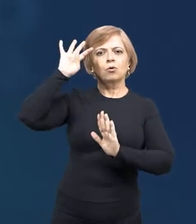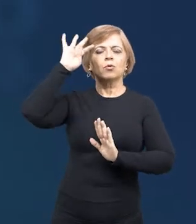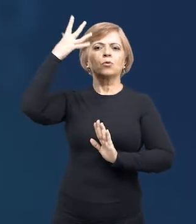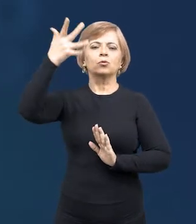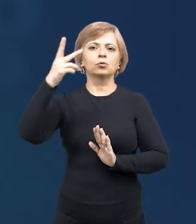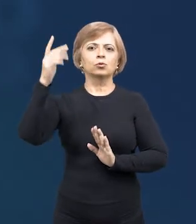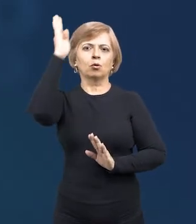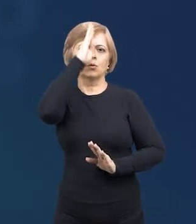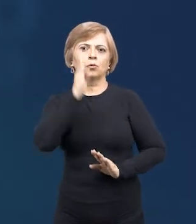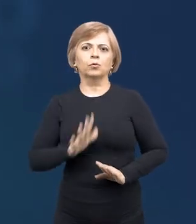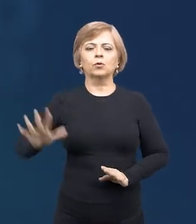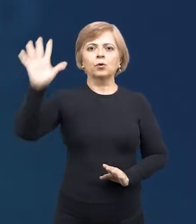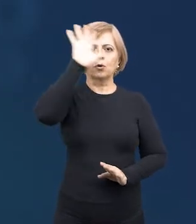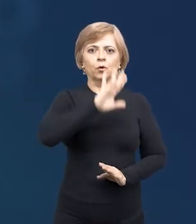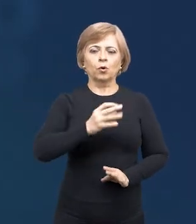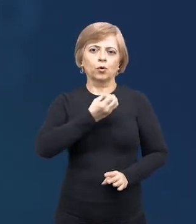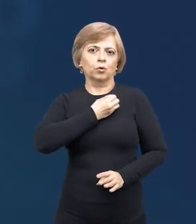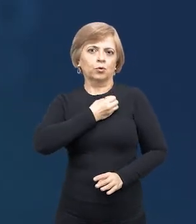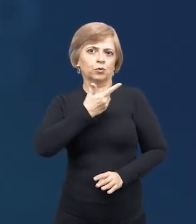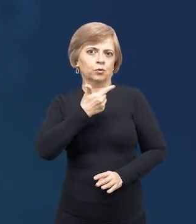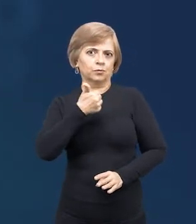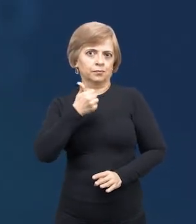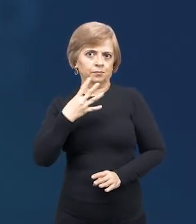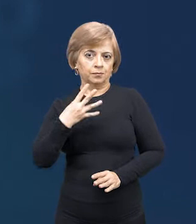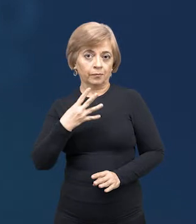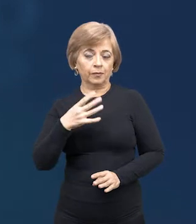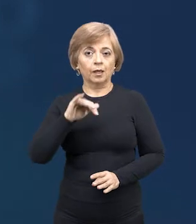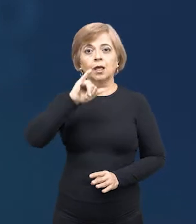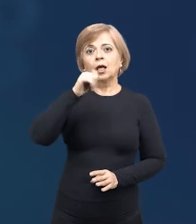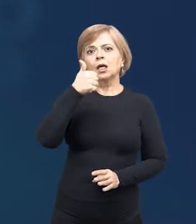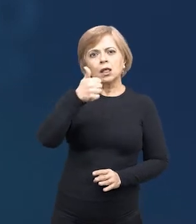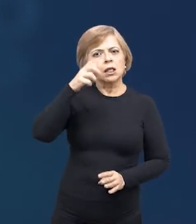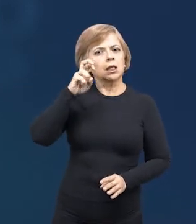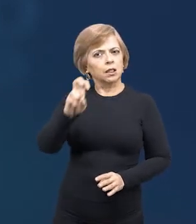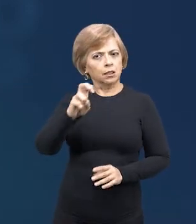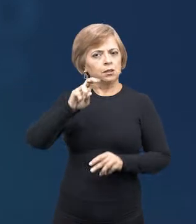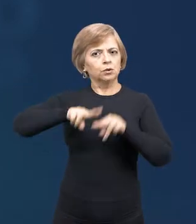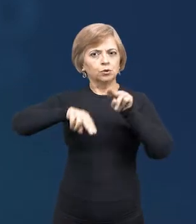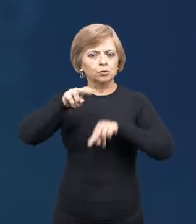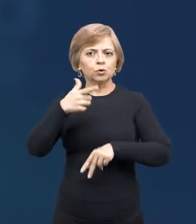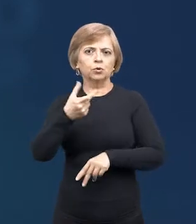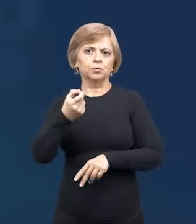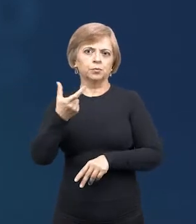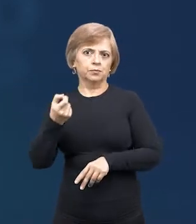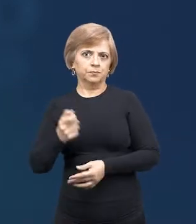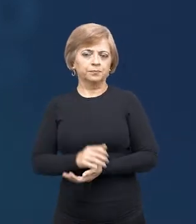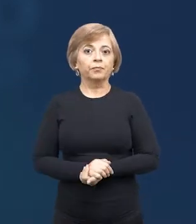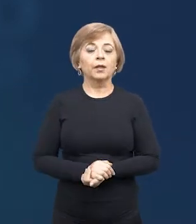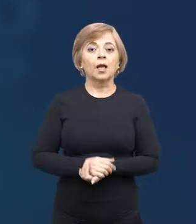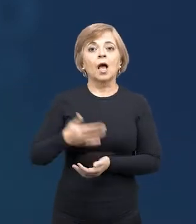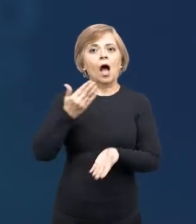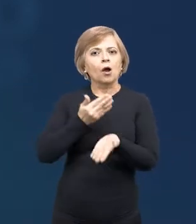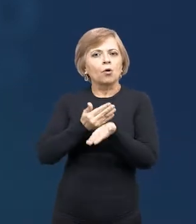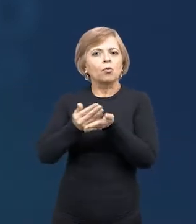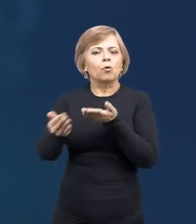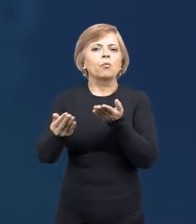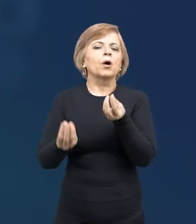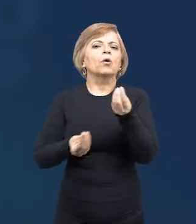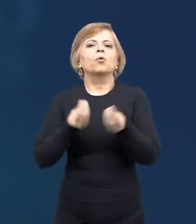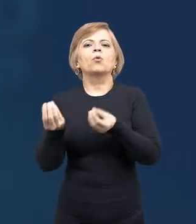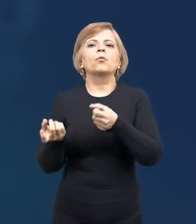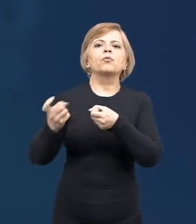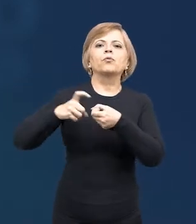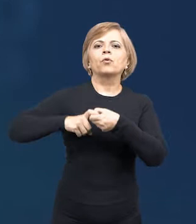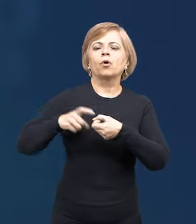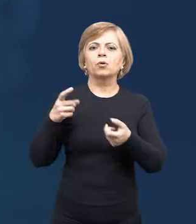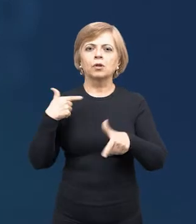número 214, de 15 de junho de 2020, que estabelece medidas para a retomada dos serviços